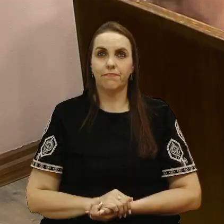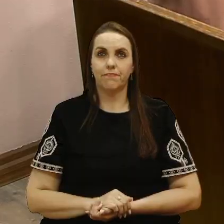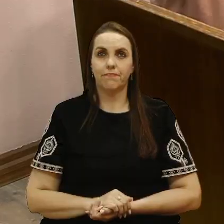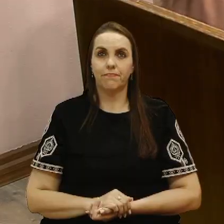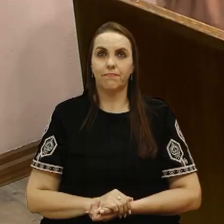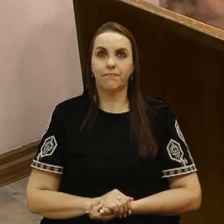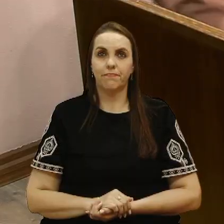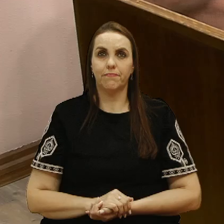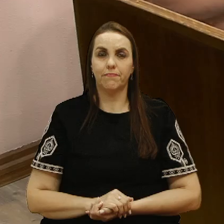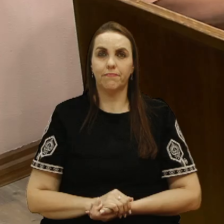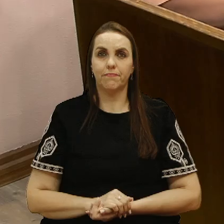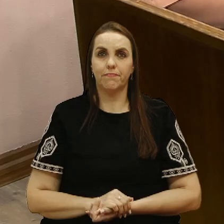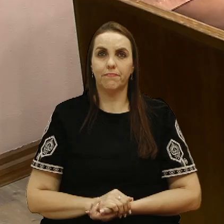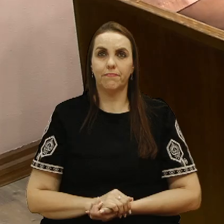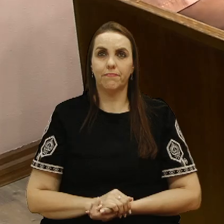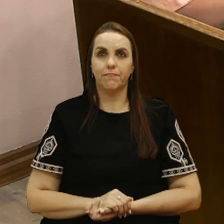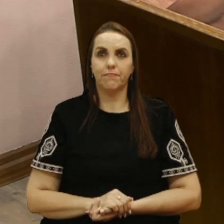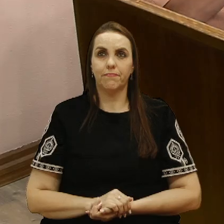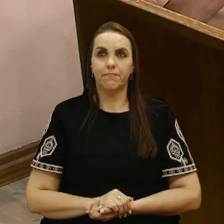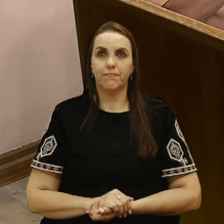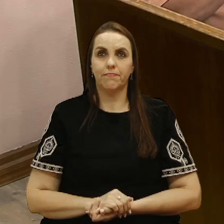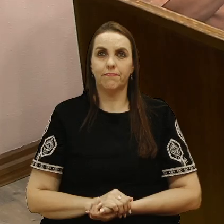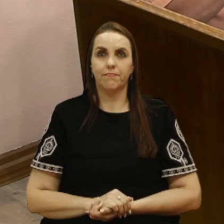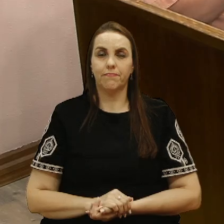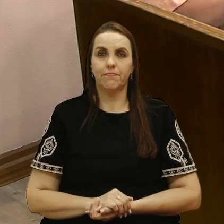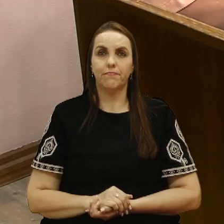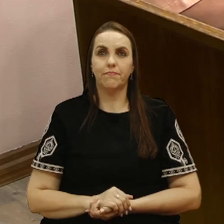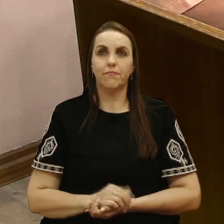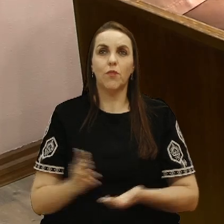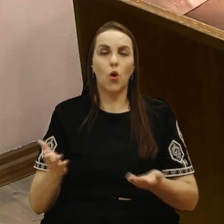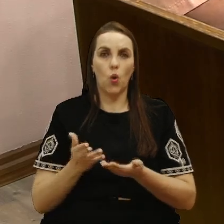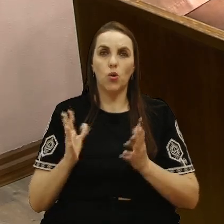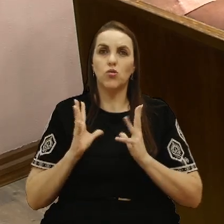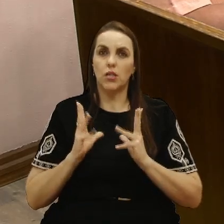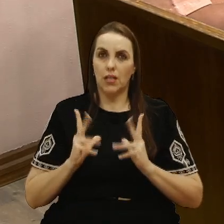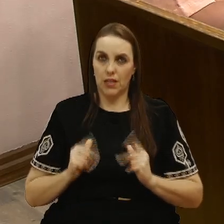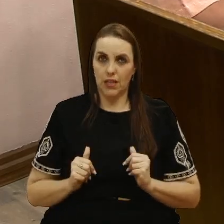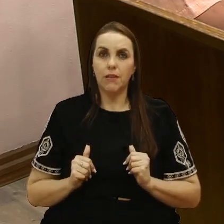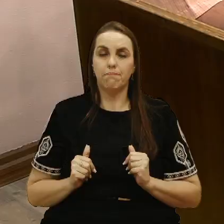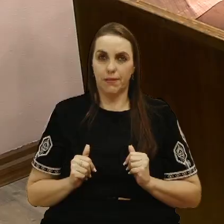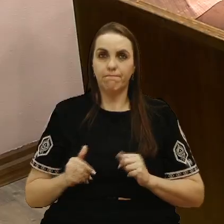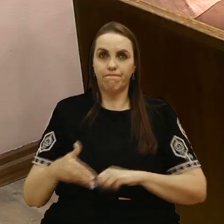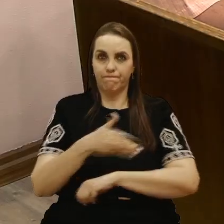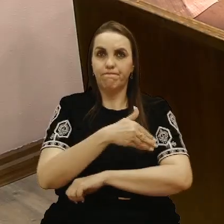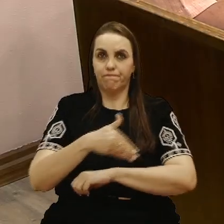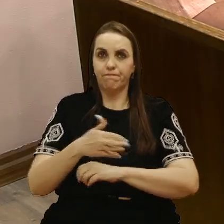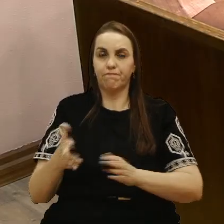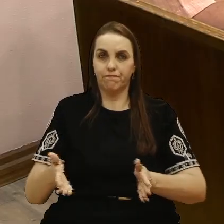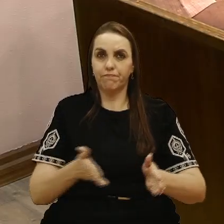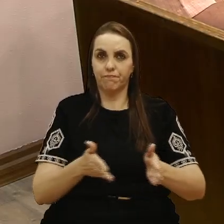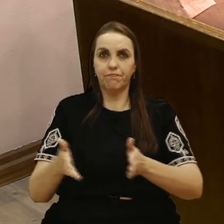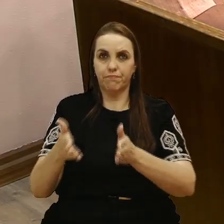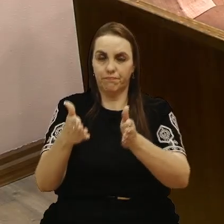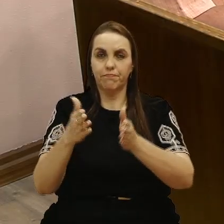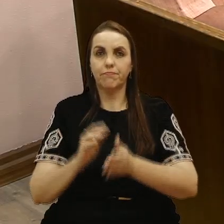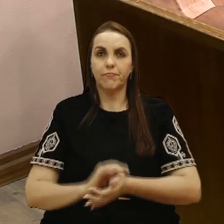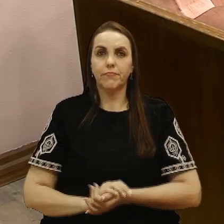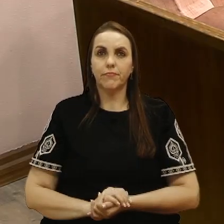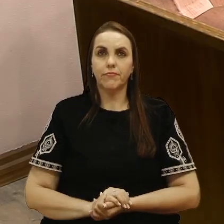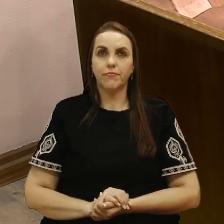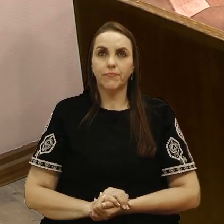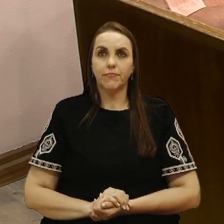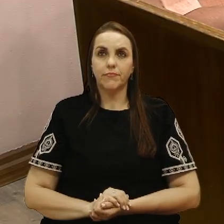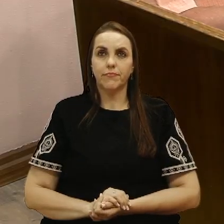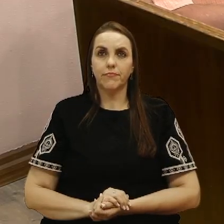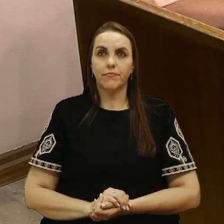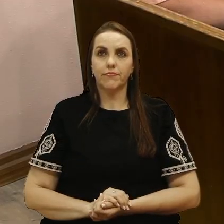Sol. Tá bom. Eu quero dizer que hoje está limpa a via... Segue em declaração de líder Por favor, não a demore. bancada do